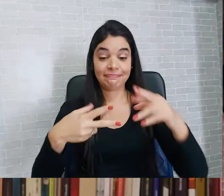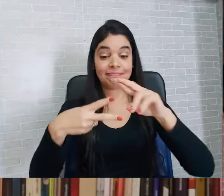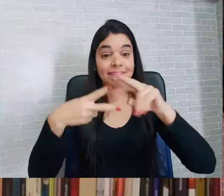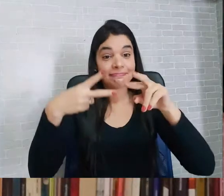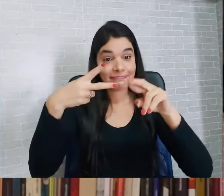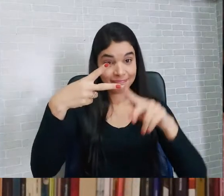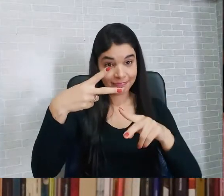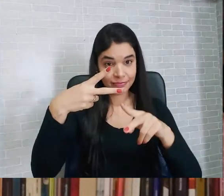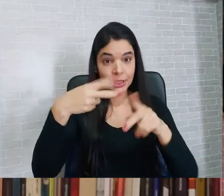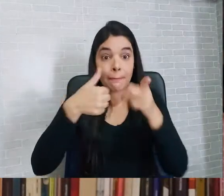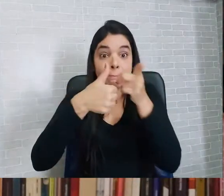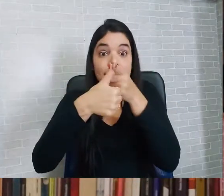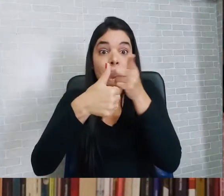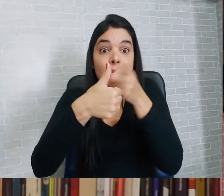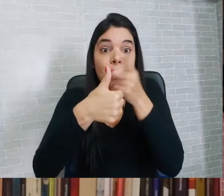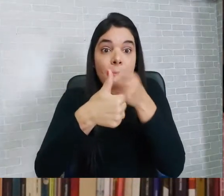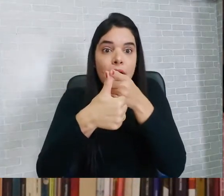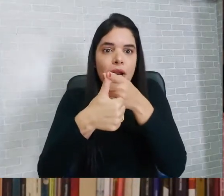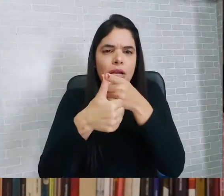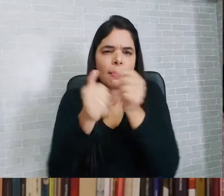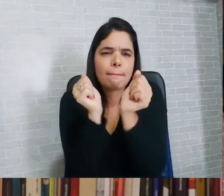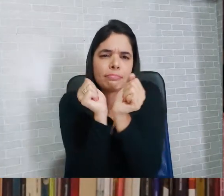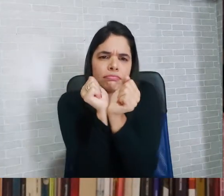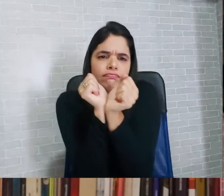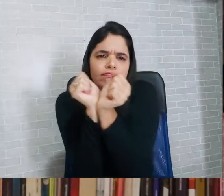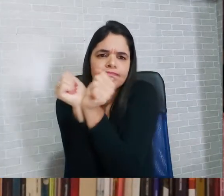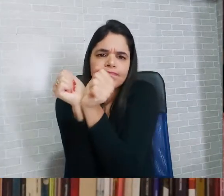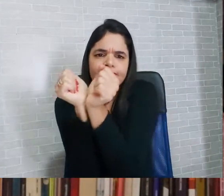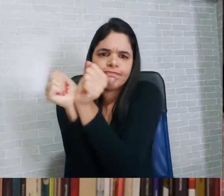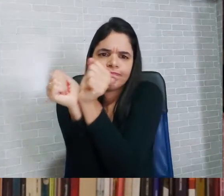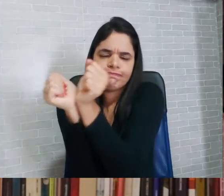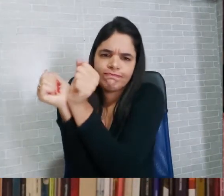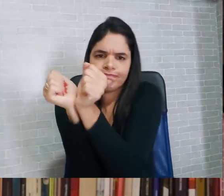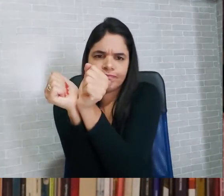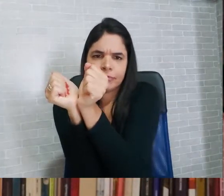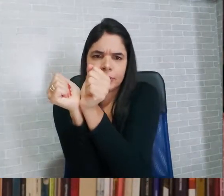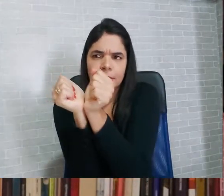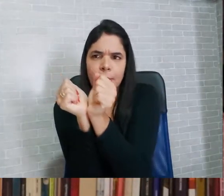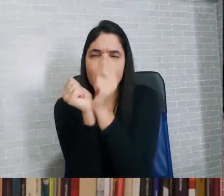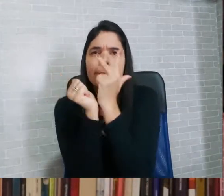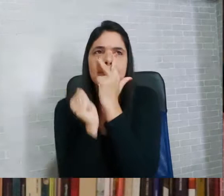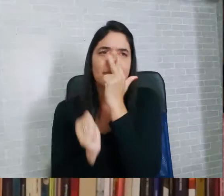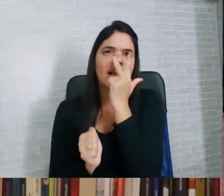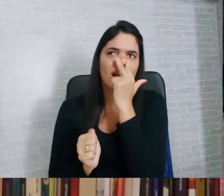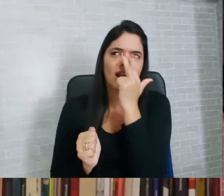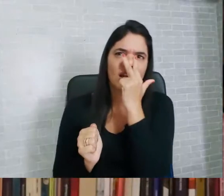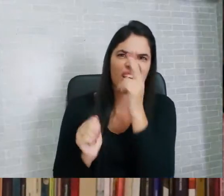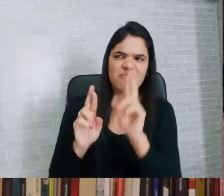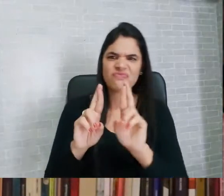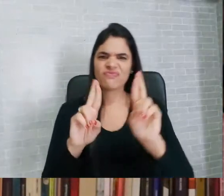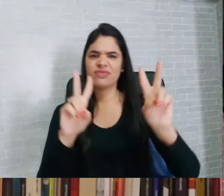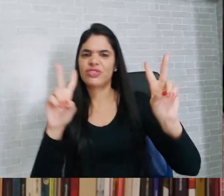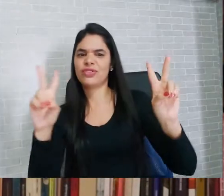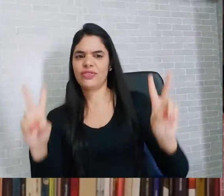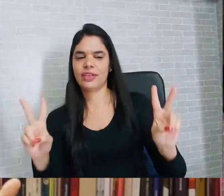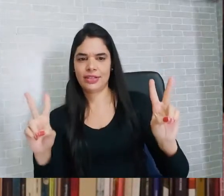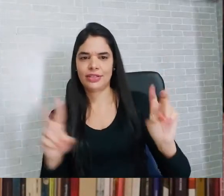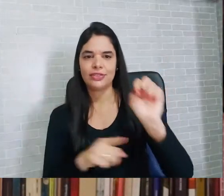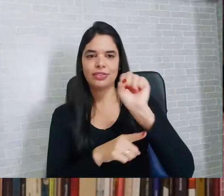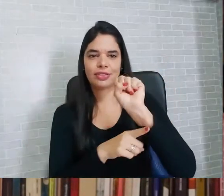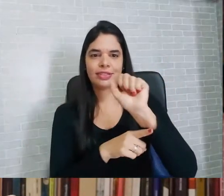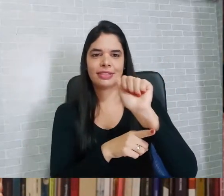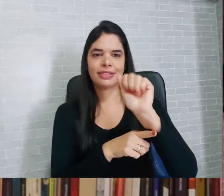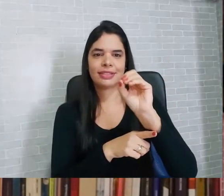coisa é que a escravidão não teve os mesmos picos, ou não foi da mesma forma que em São Domingo